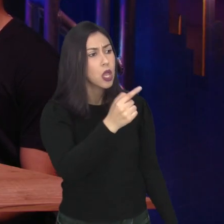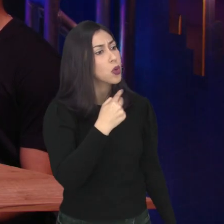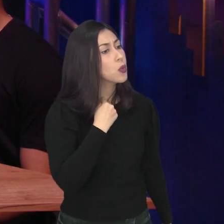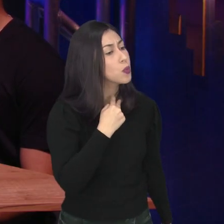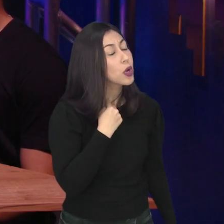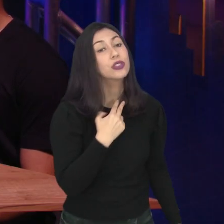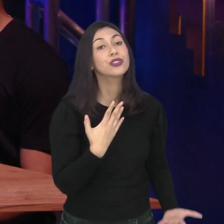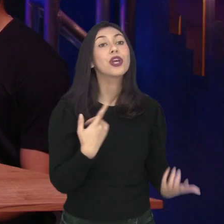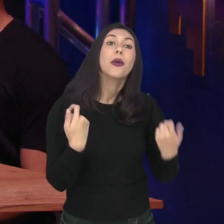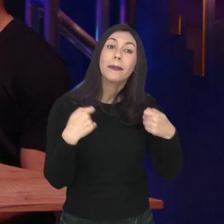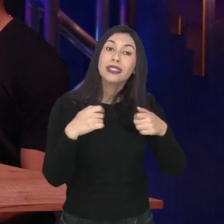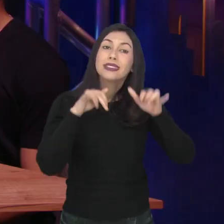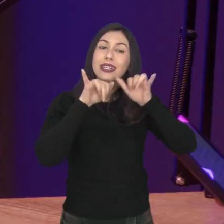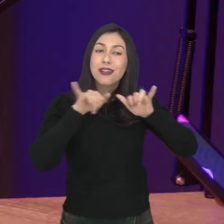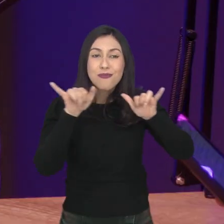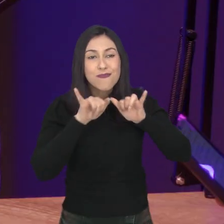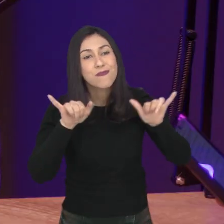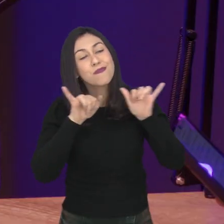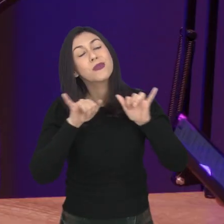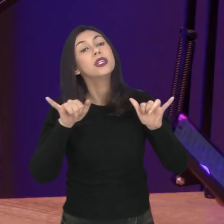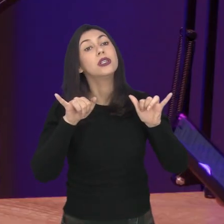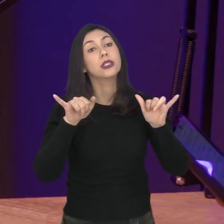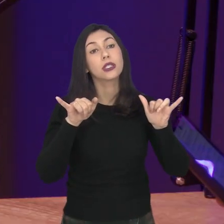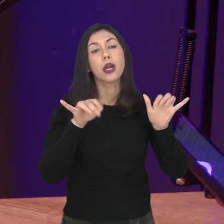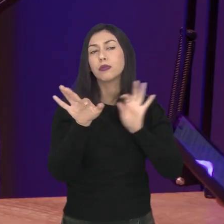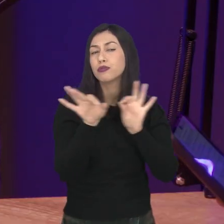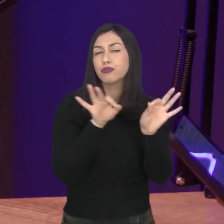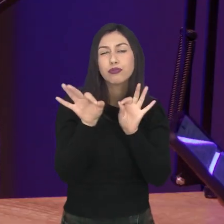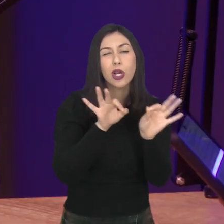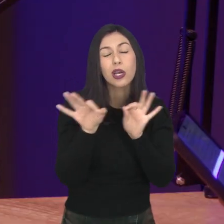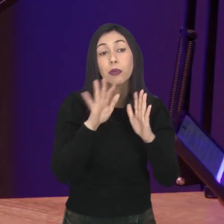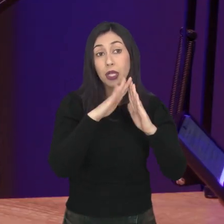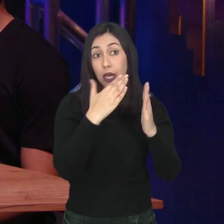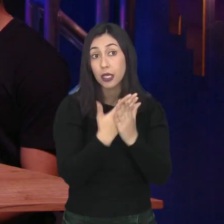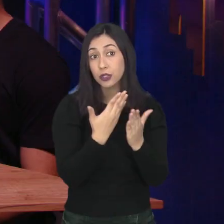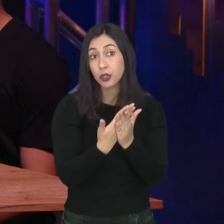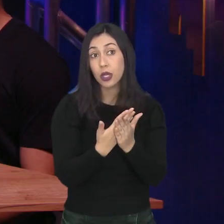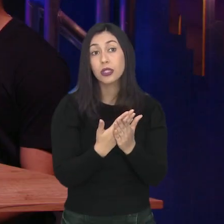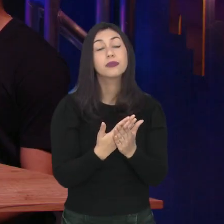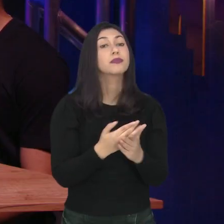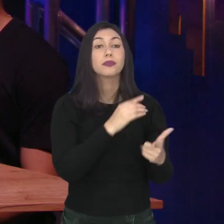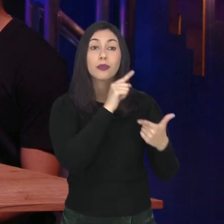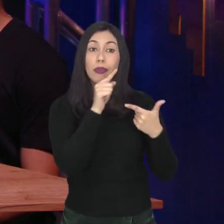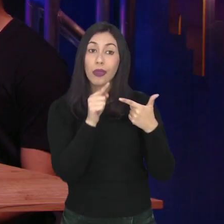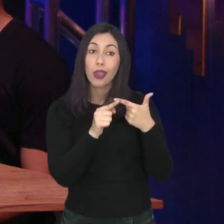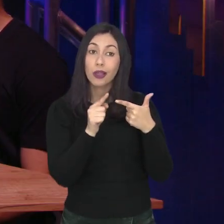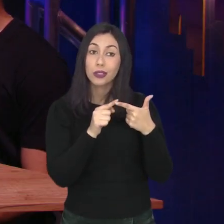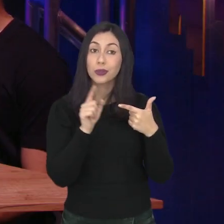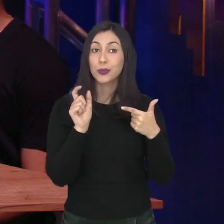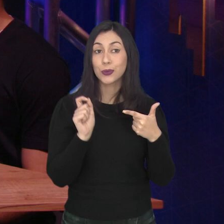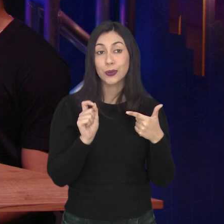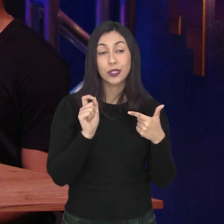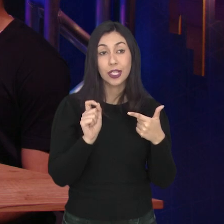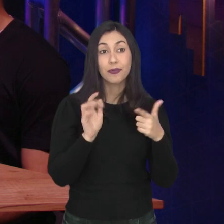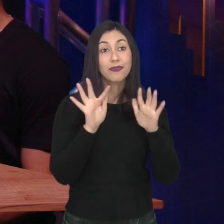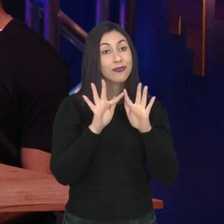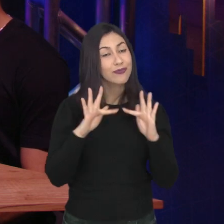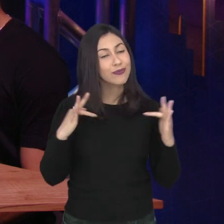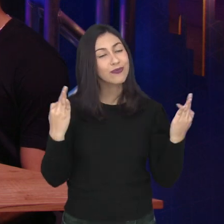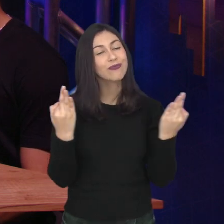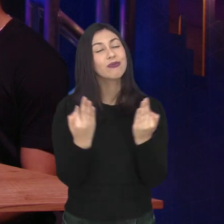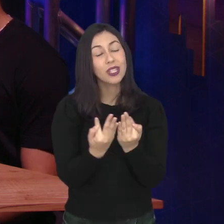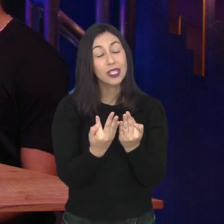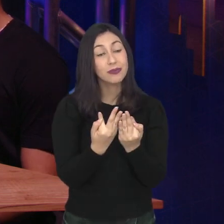Então, assim, façam campanhas, tem algum programa na sua escola. E a outra parte também é a questão